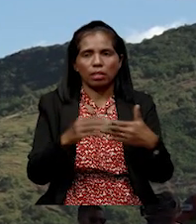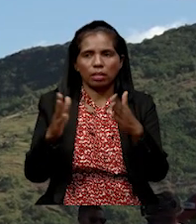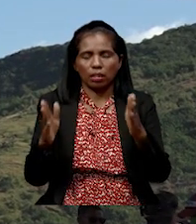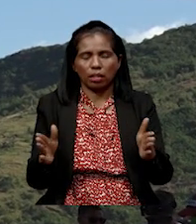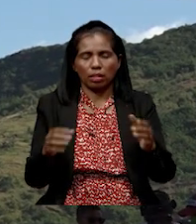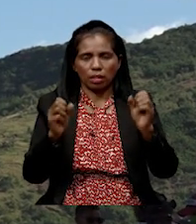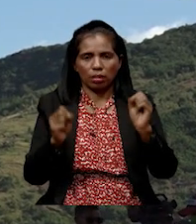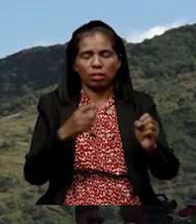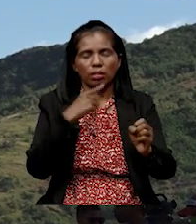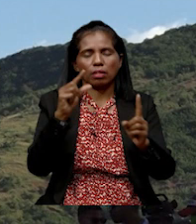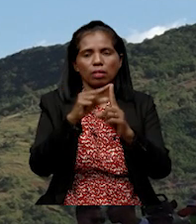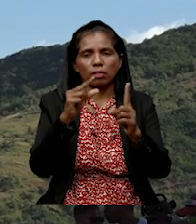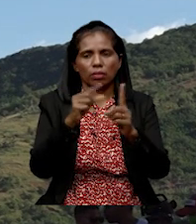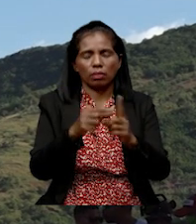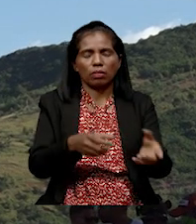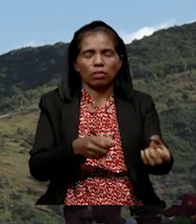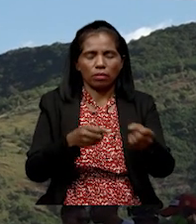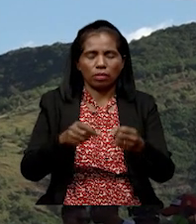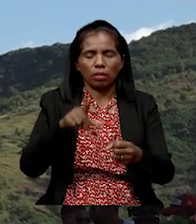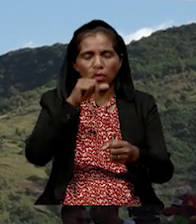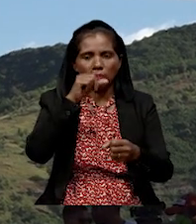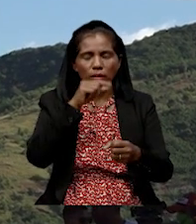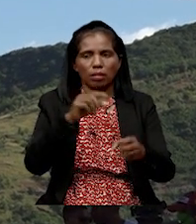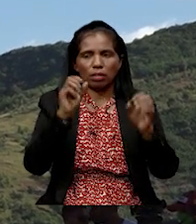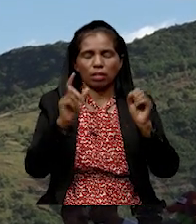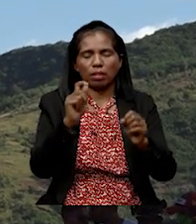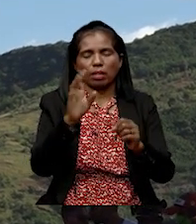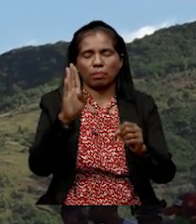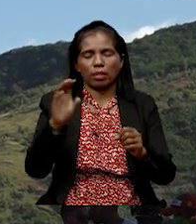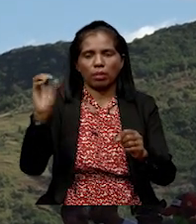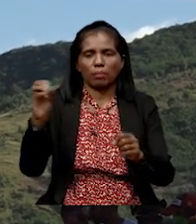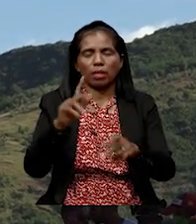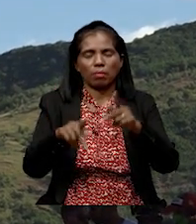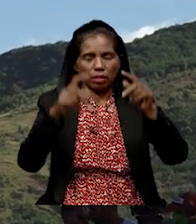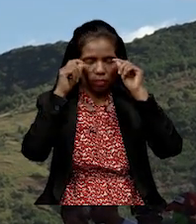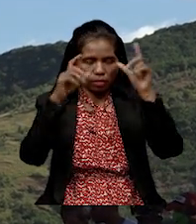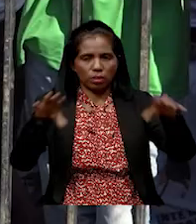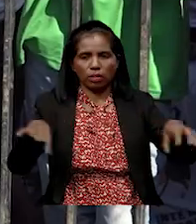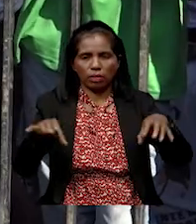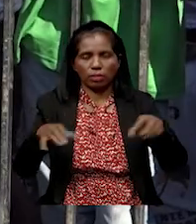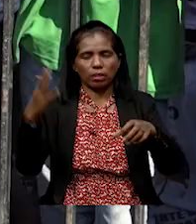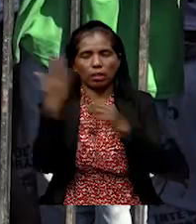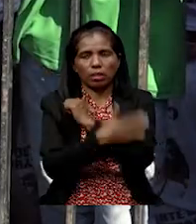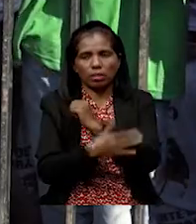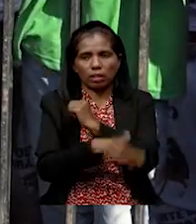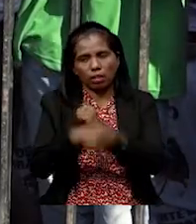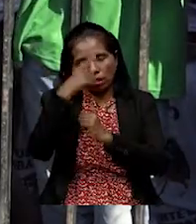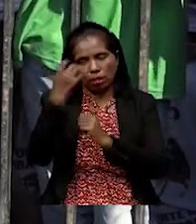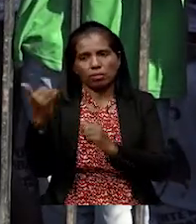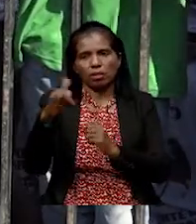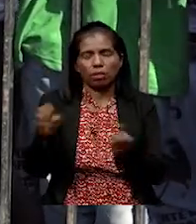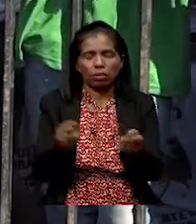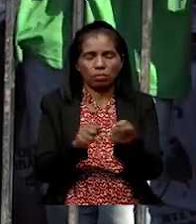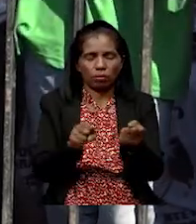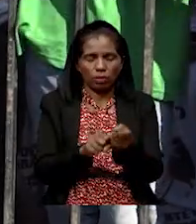sebalung, trata le fuang fokit manu fulung, no TBO ka atan, ba Timur Wansir nebe servisu Israeliur, tambah sir mos kontribui